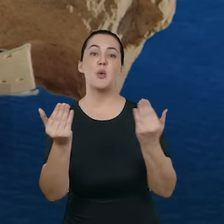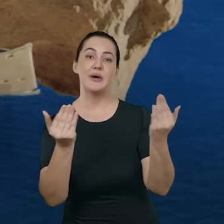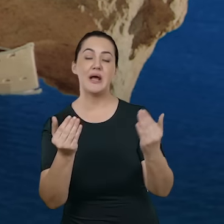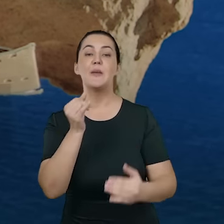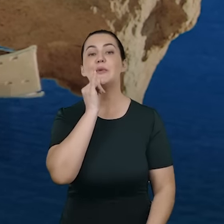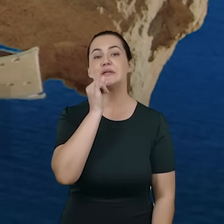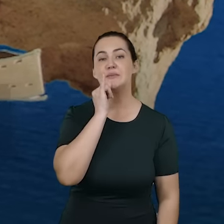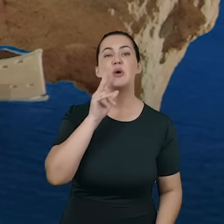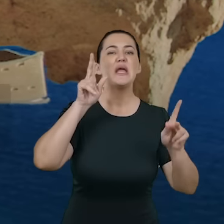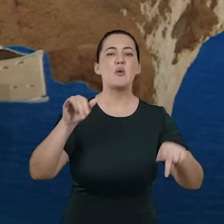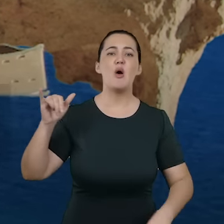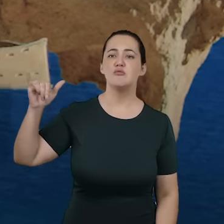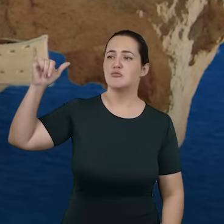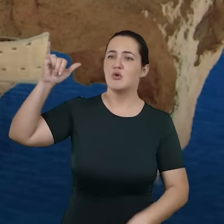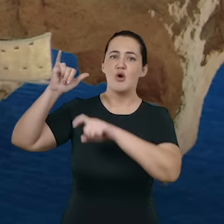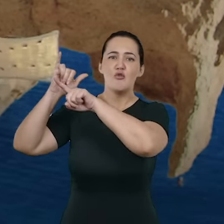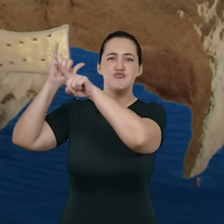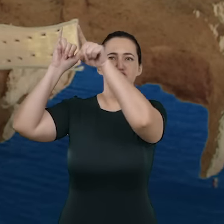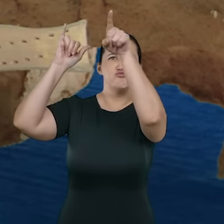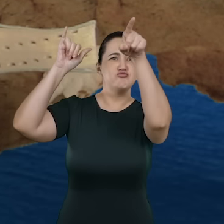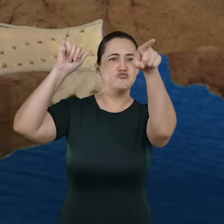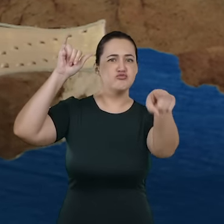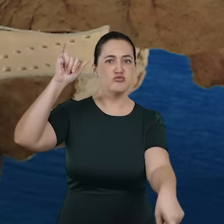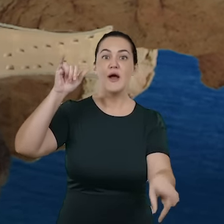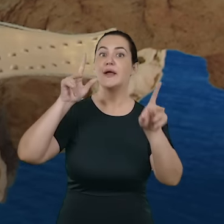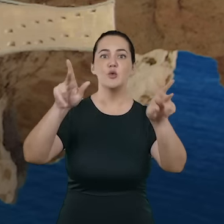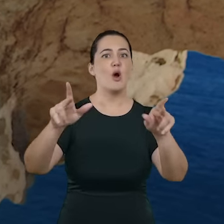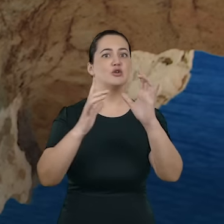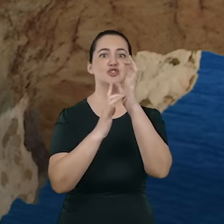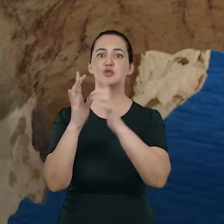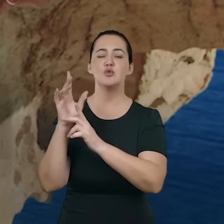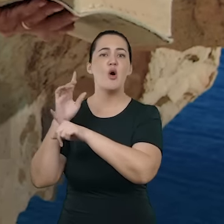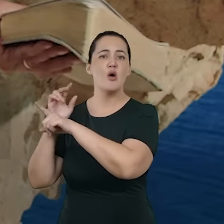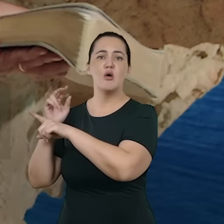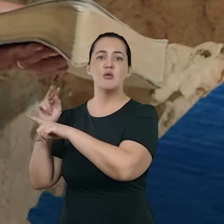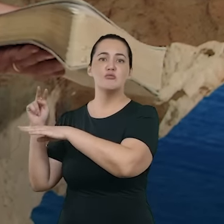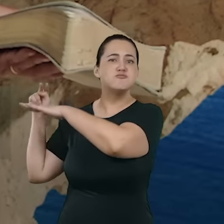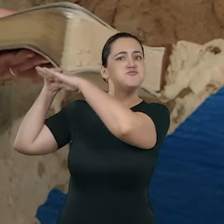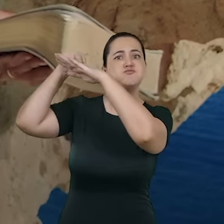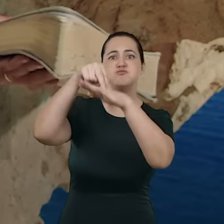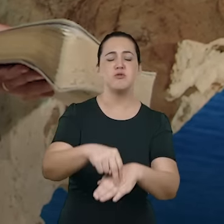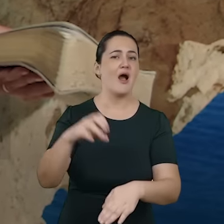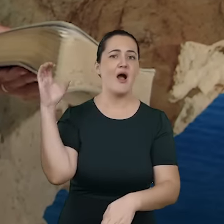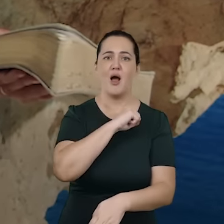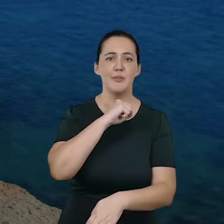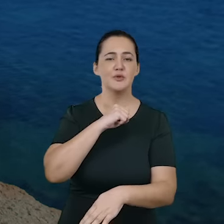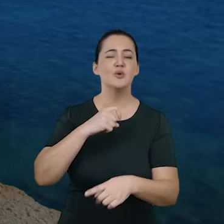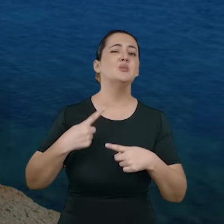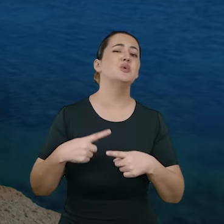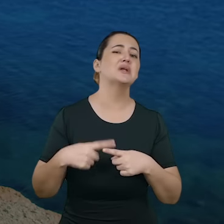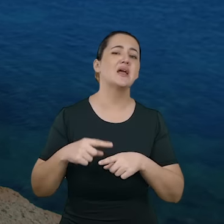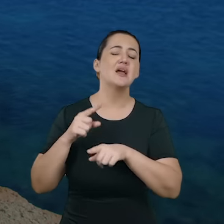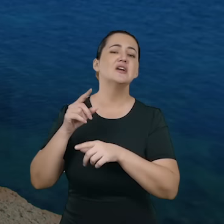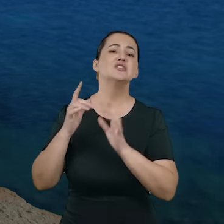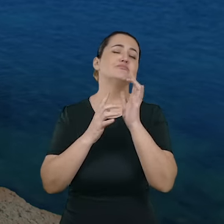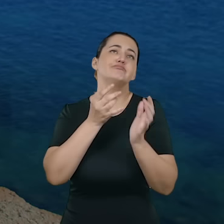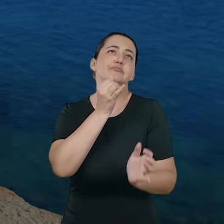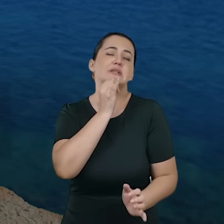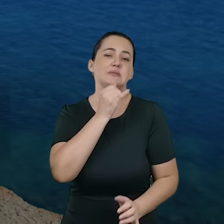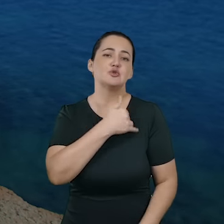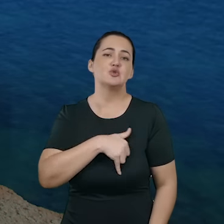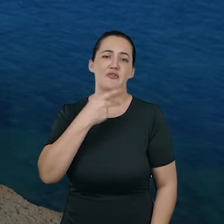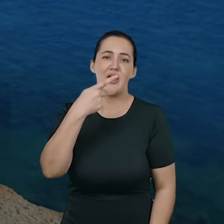míssil sai da sua base e atinge o seu destino, assim será a vinda do Filho do Homem. Um míssil. Por que ele usaria a